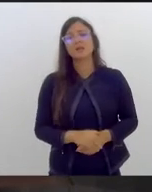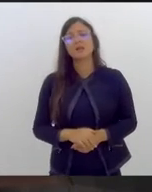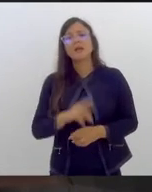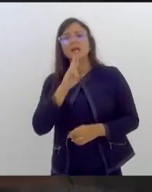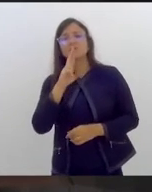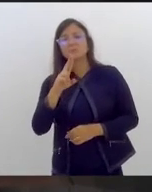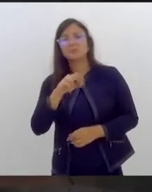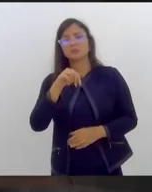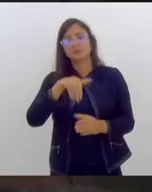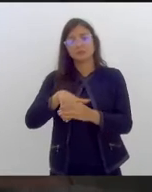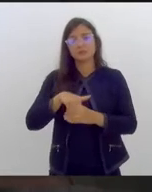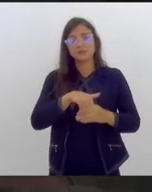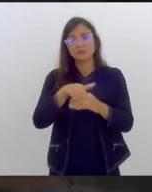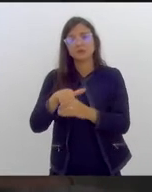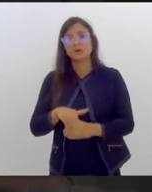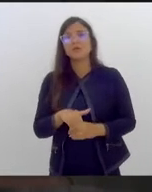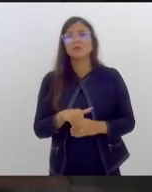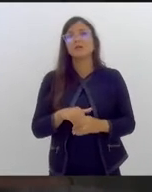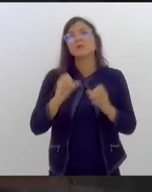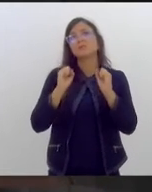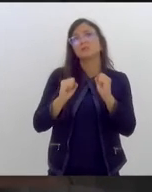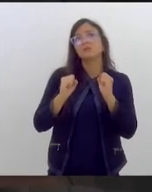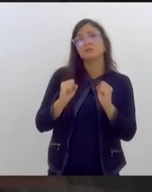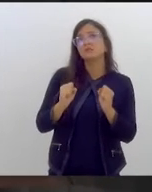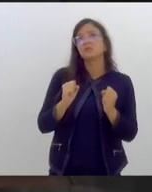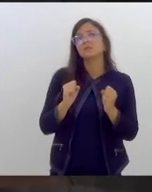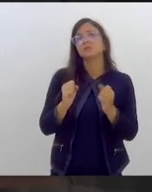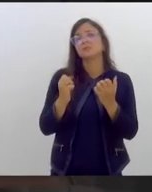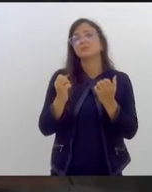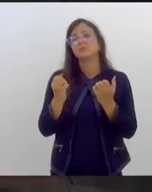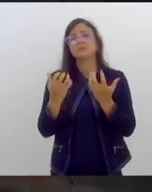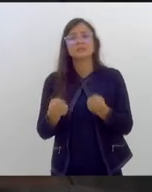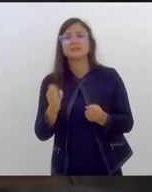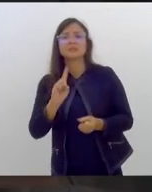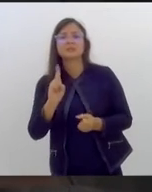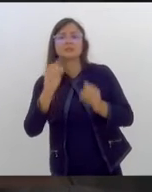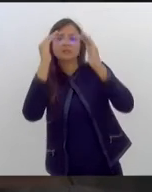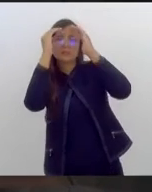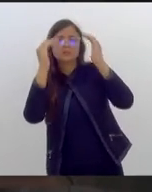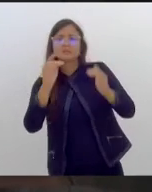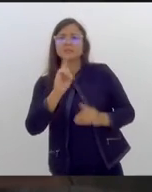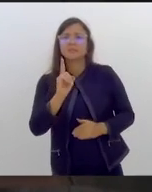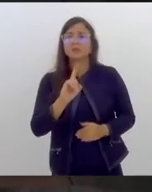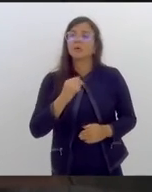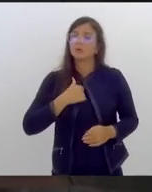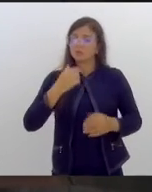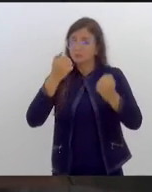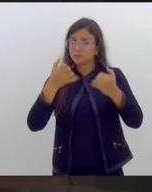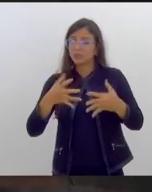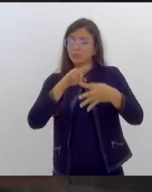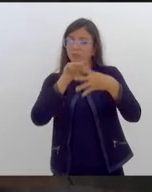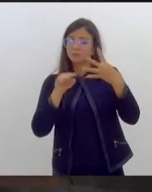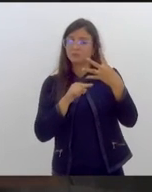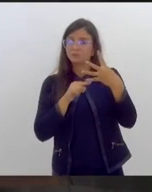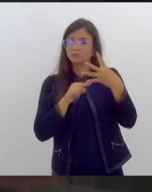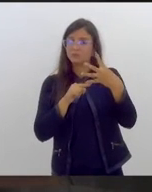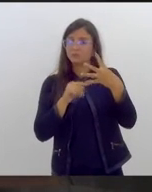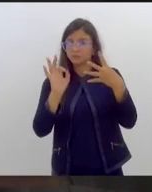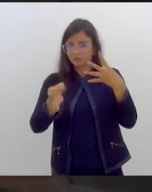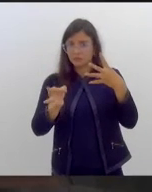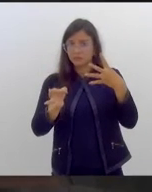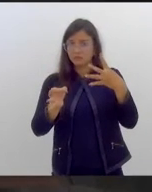podem não ser reconhecidos e podem não ser respeitados então trouxe aqui quatro elementos né